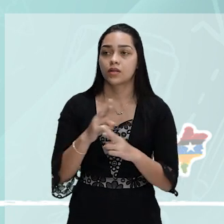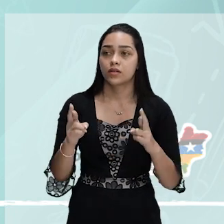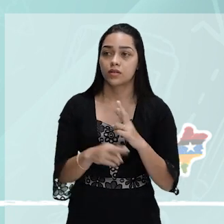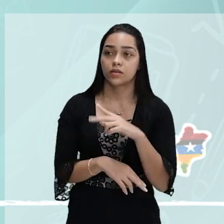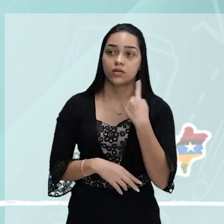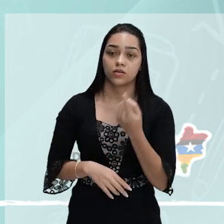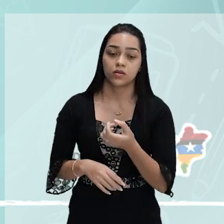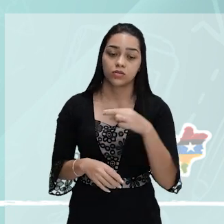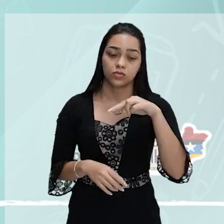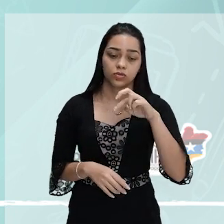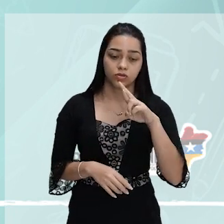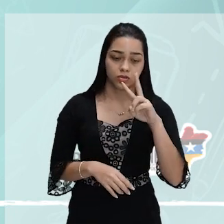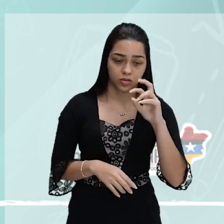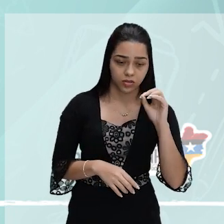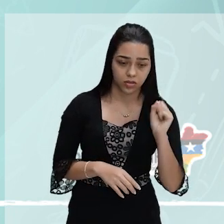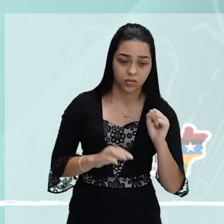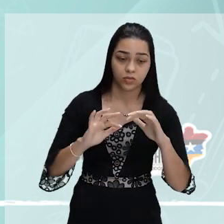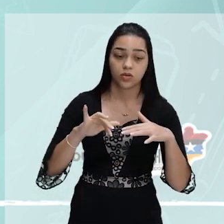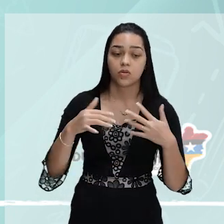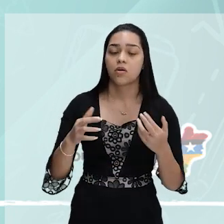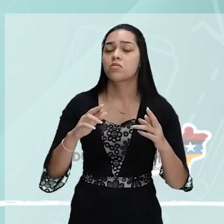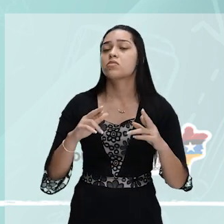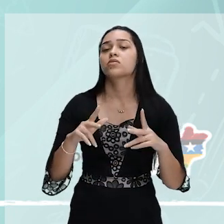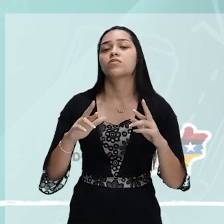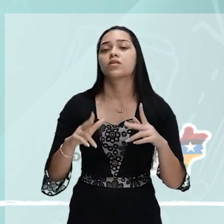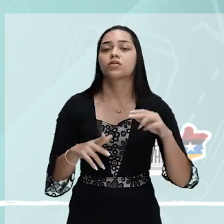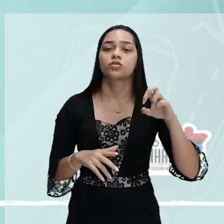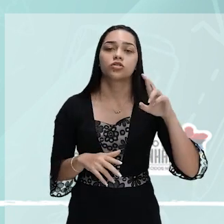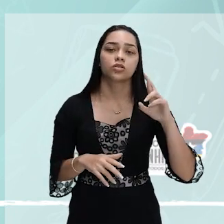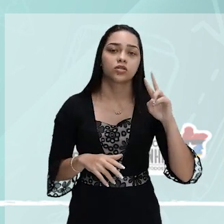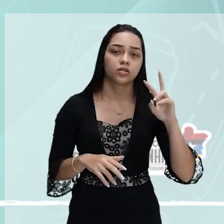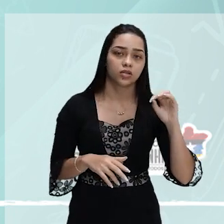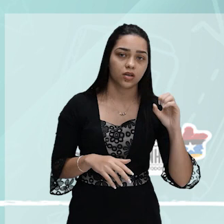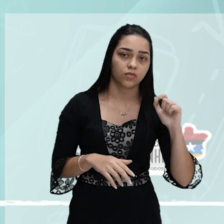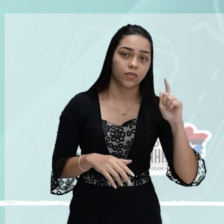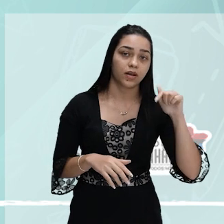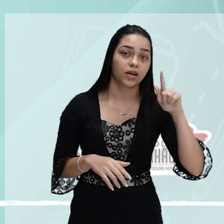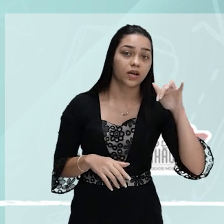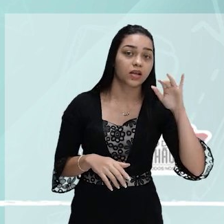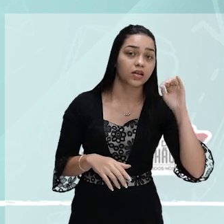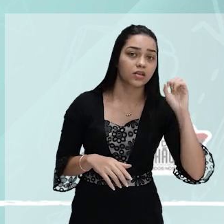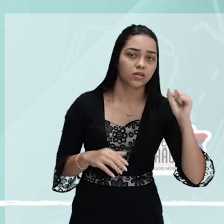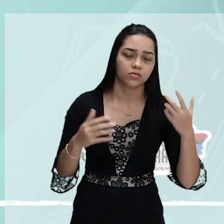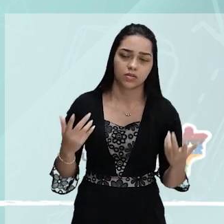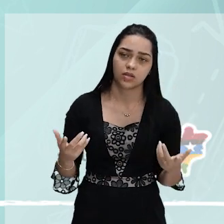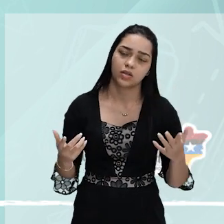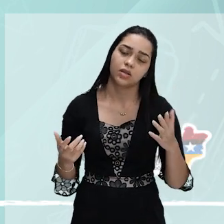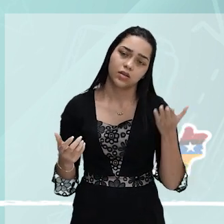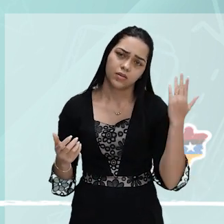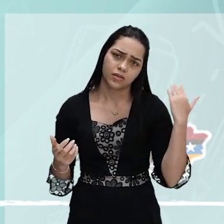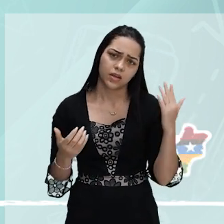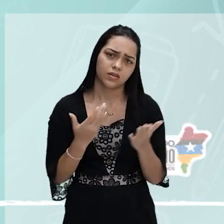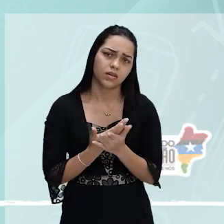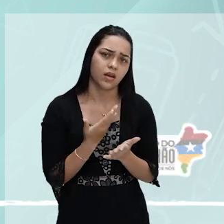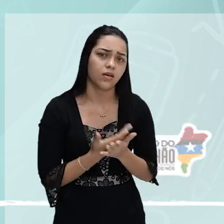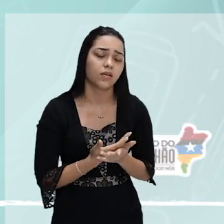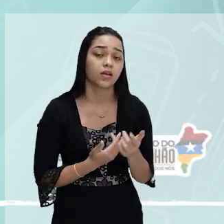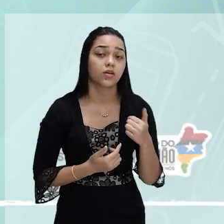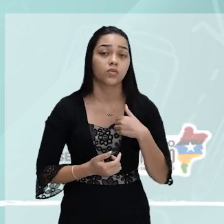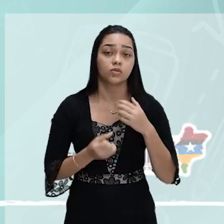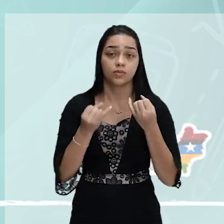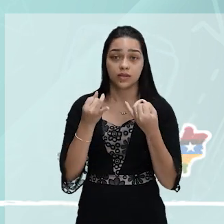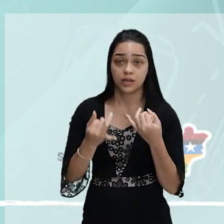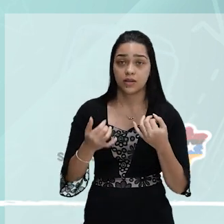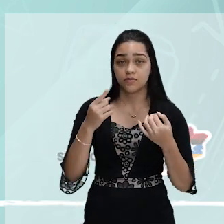aos nossos nervos. Qual é a diferença de nervo para gânglio, né? Na aula anterior, eu falei